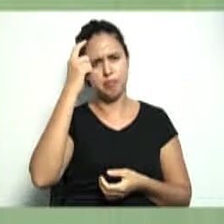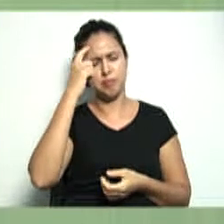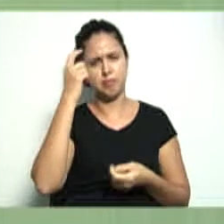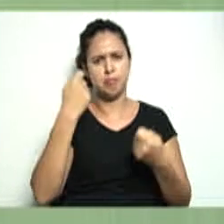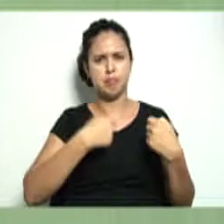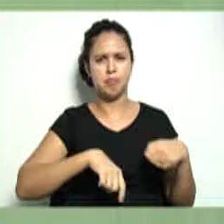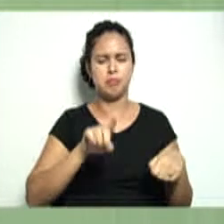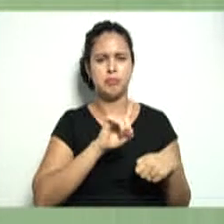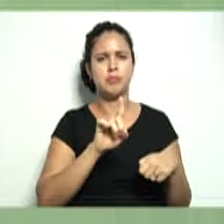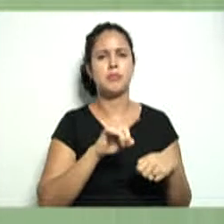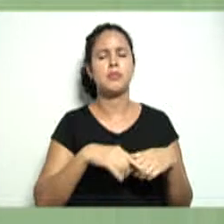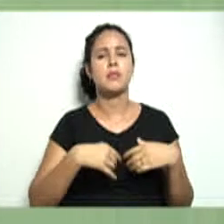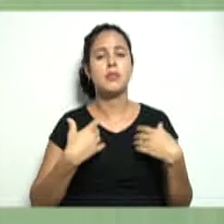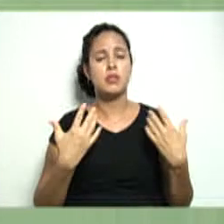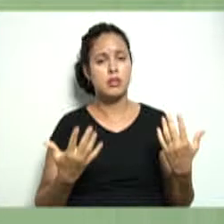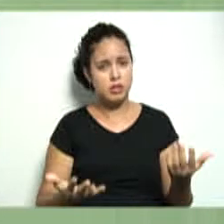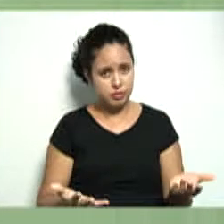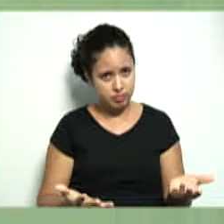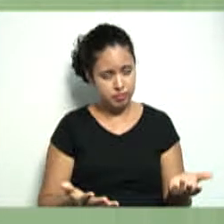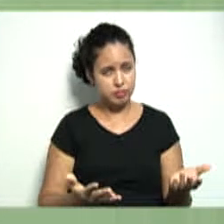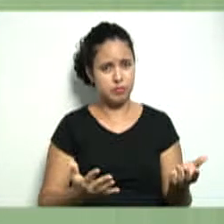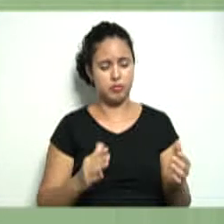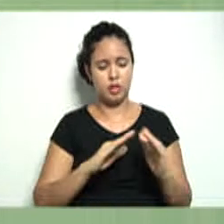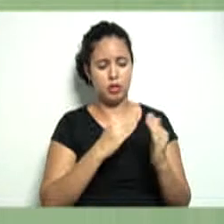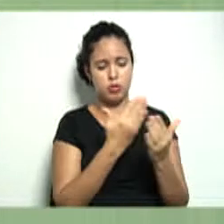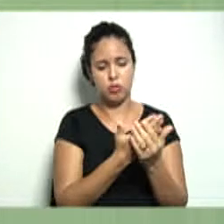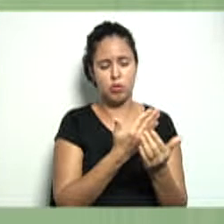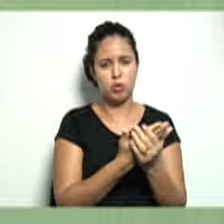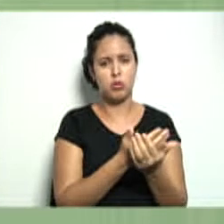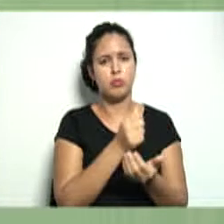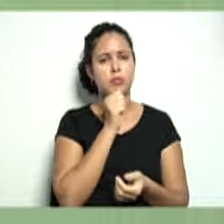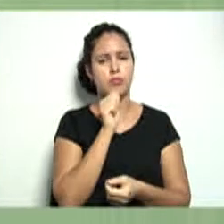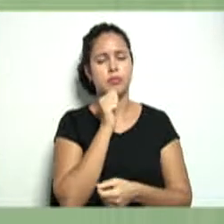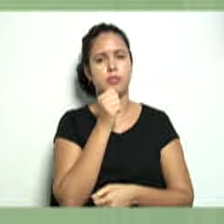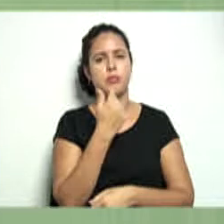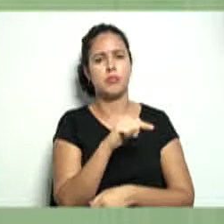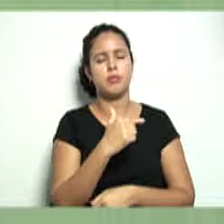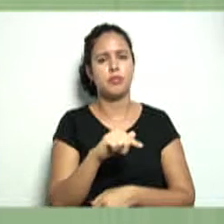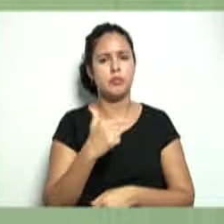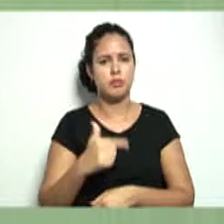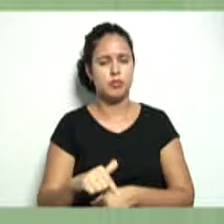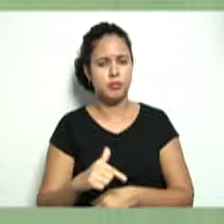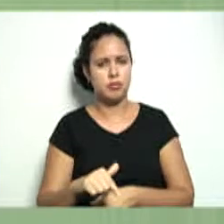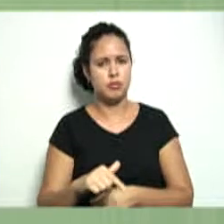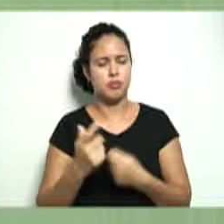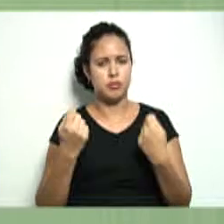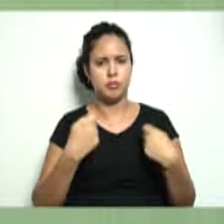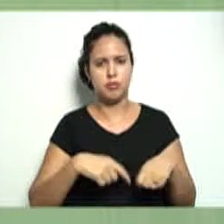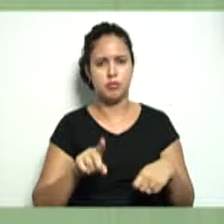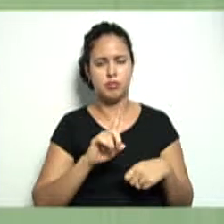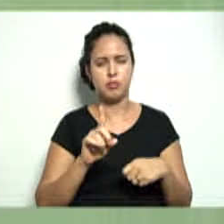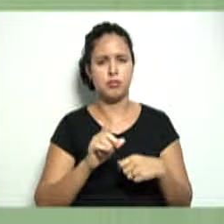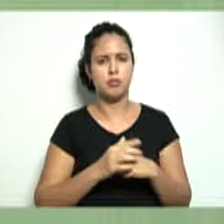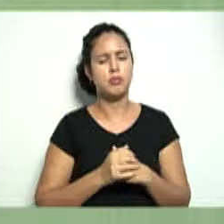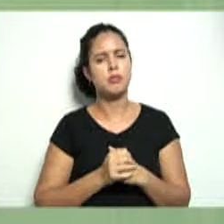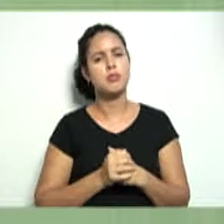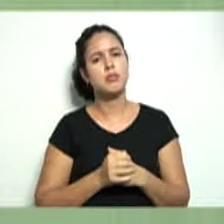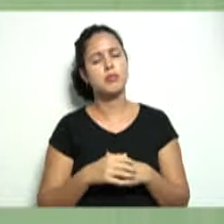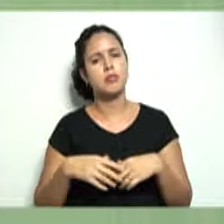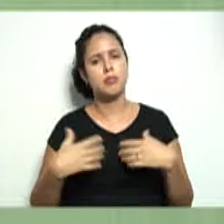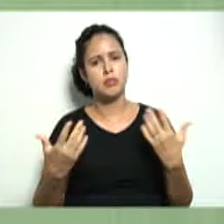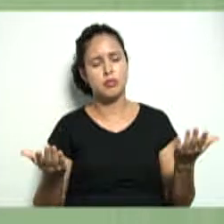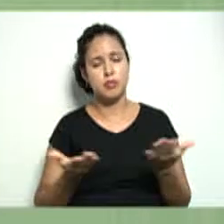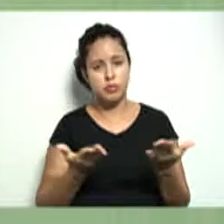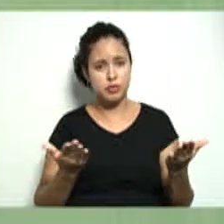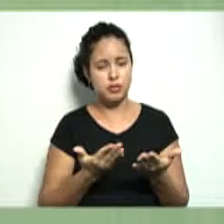para eles sequer existia escola. Escola para eles não era necessário. Né?